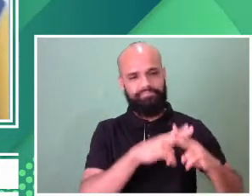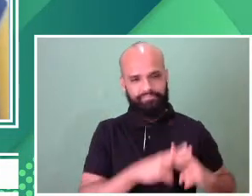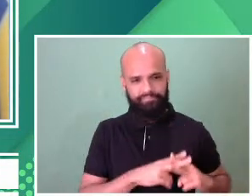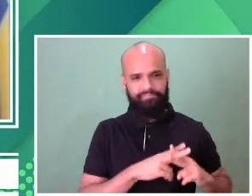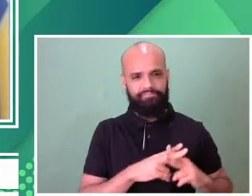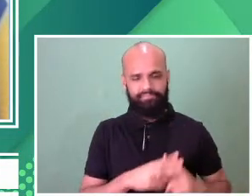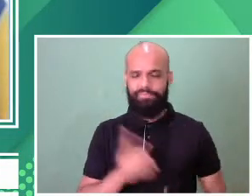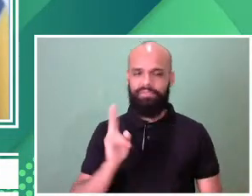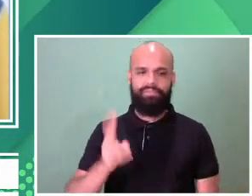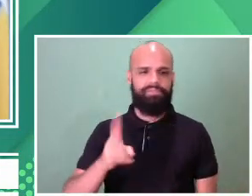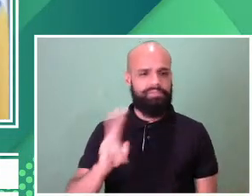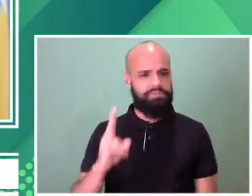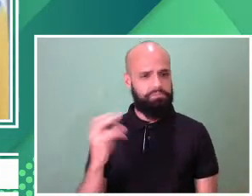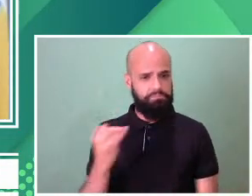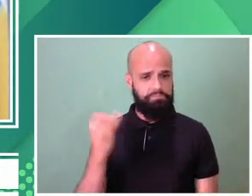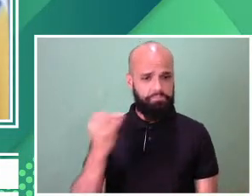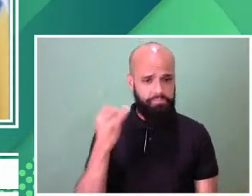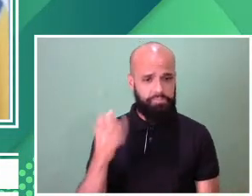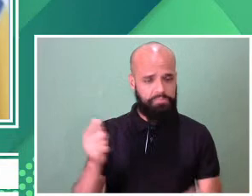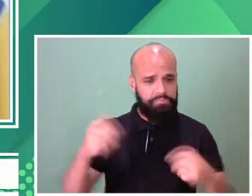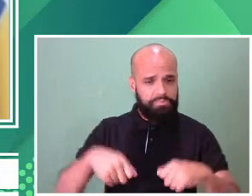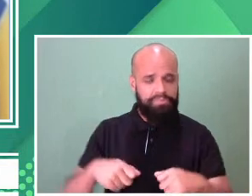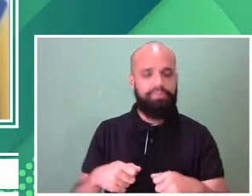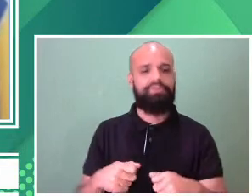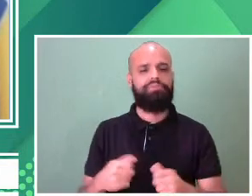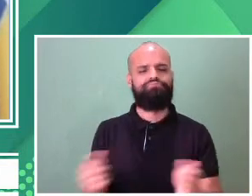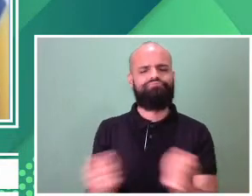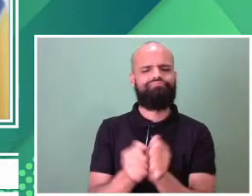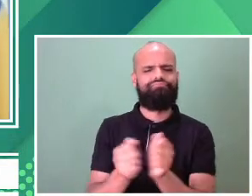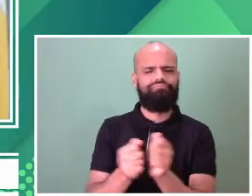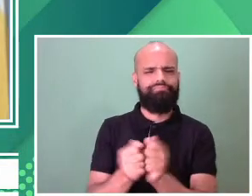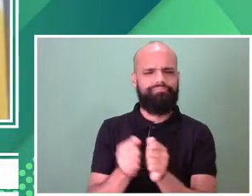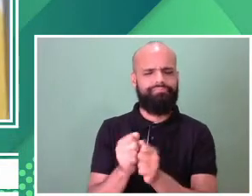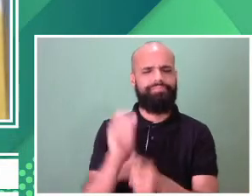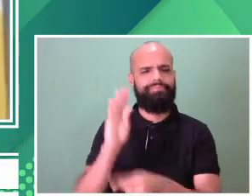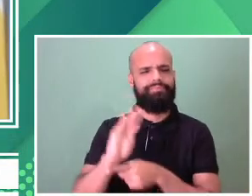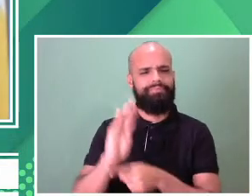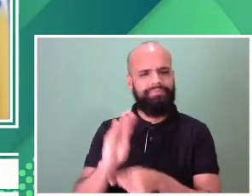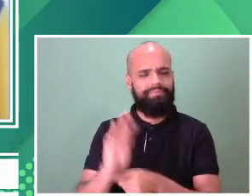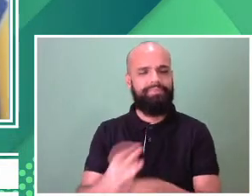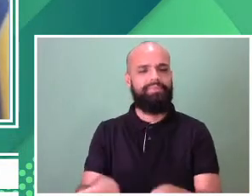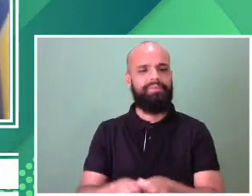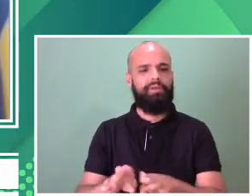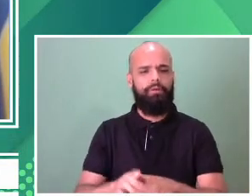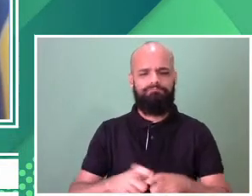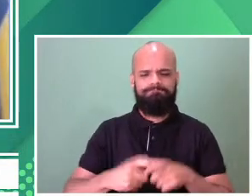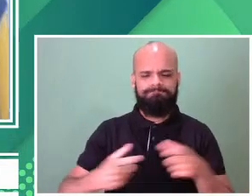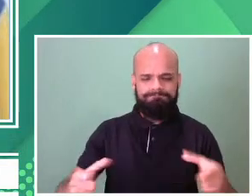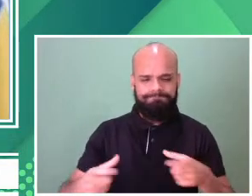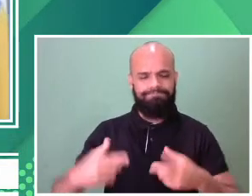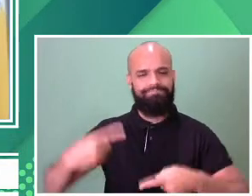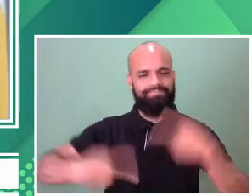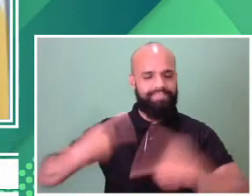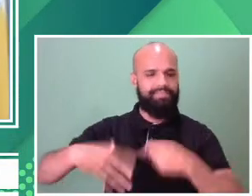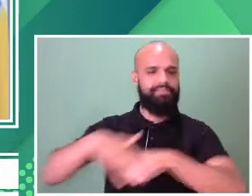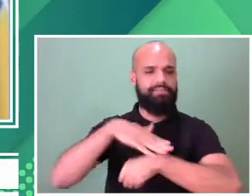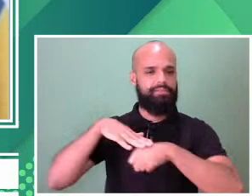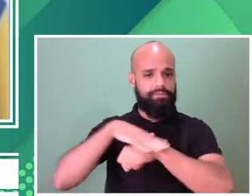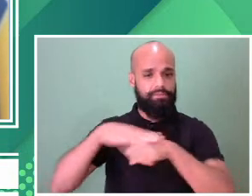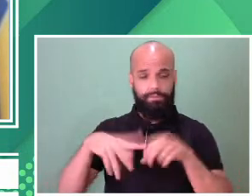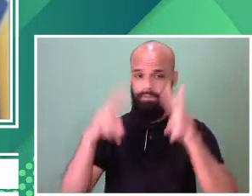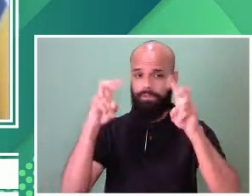Rondônia, sempre que necessário, estará junto, fortalecendo, ampliando os espaços de discussão. Esse é um